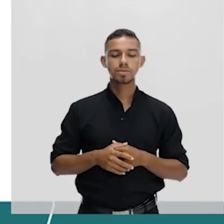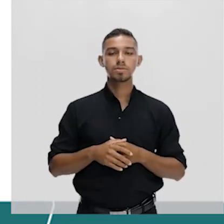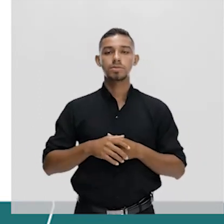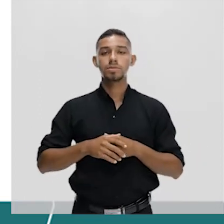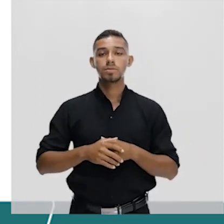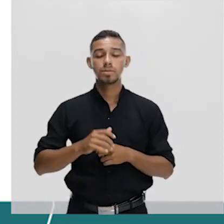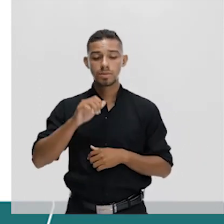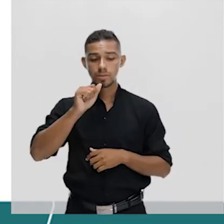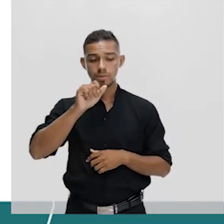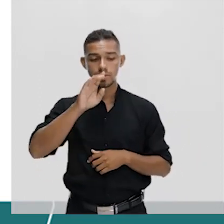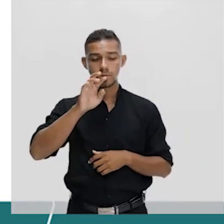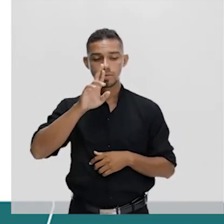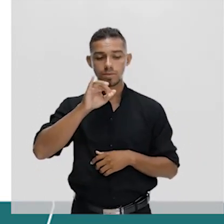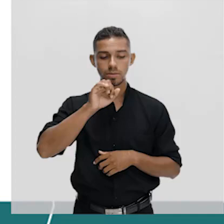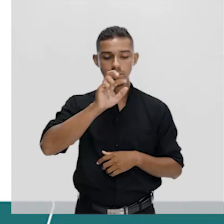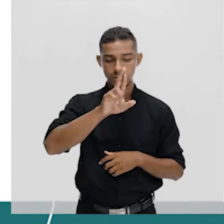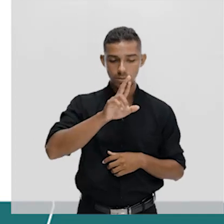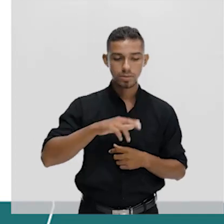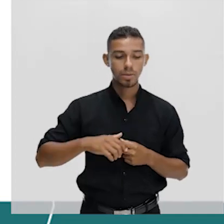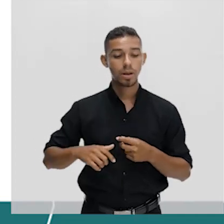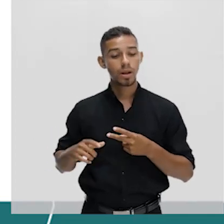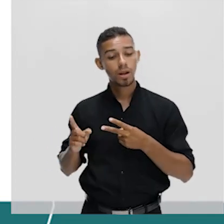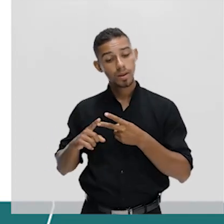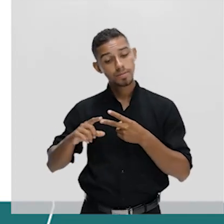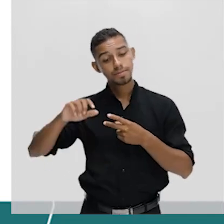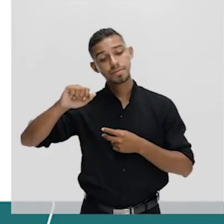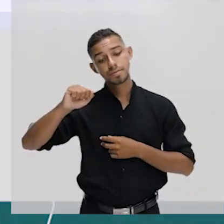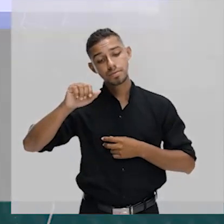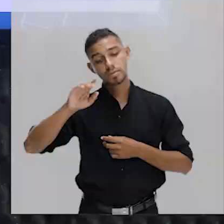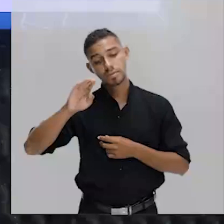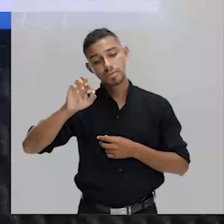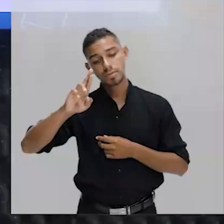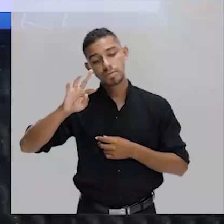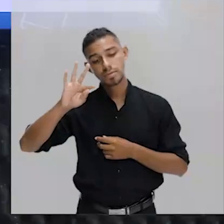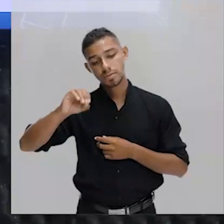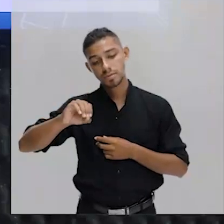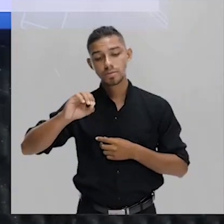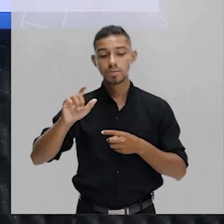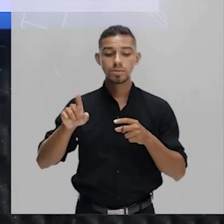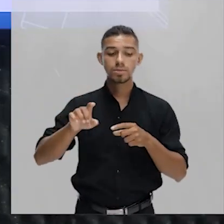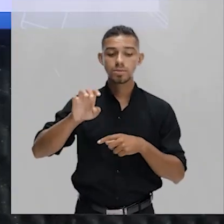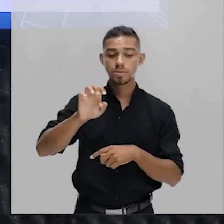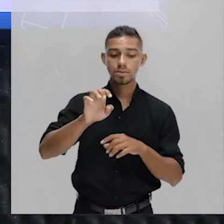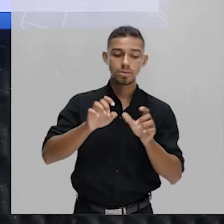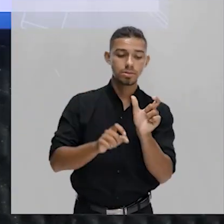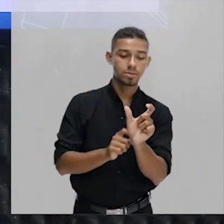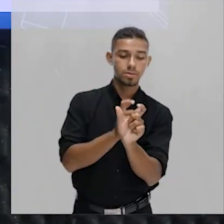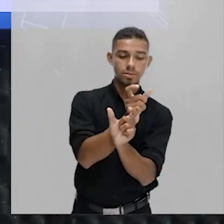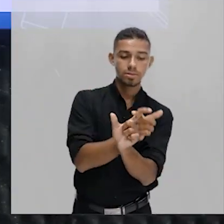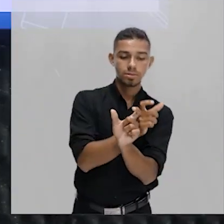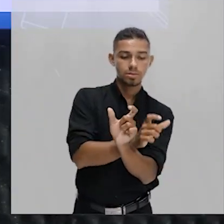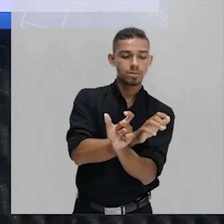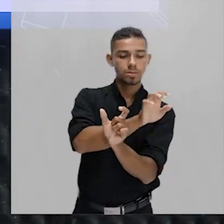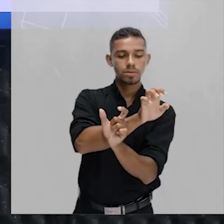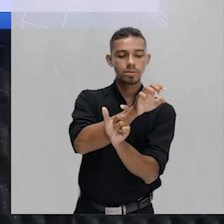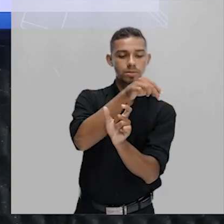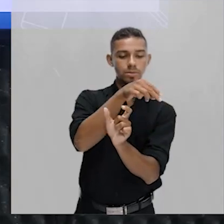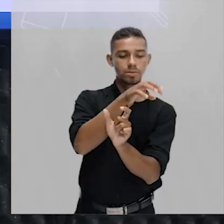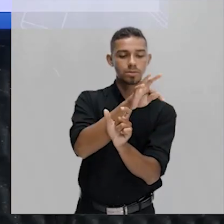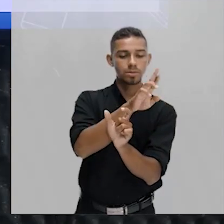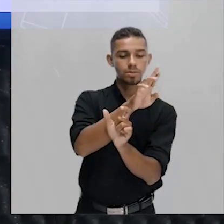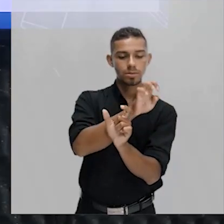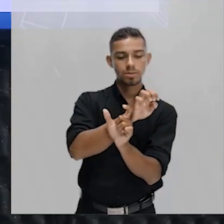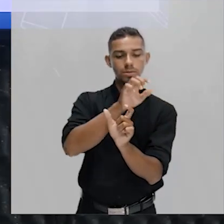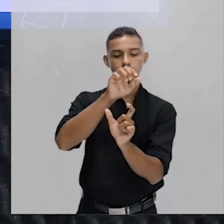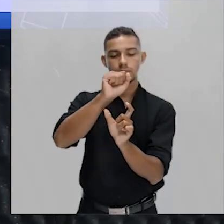abrir, aberto e entreaberto, porque ele é derivado. Então, se ele é derivado, ele vai seguir a mesma regra,